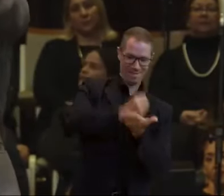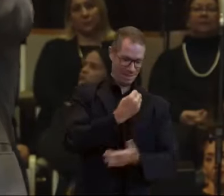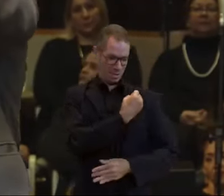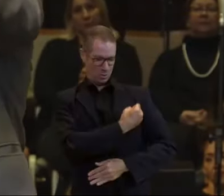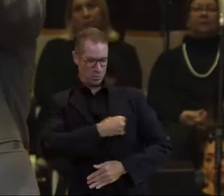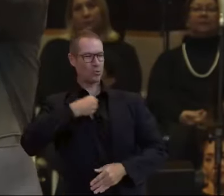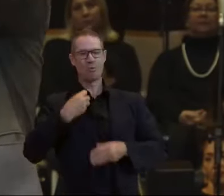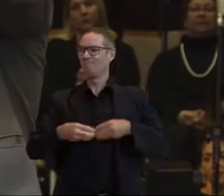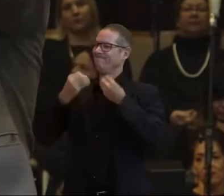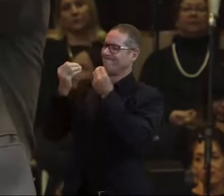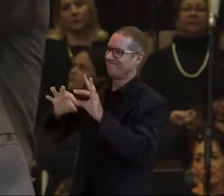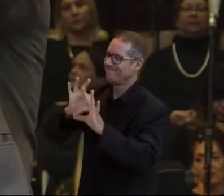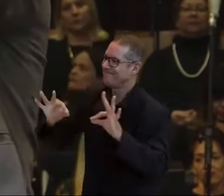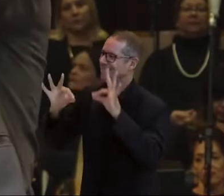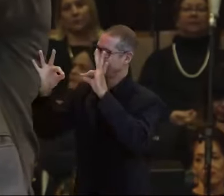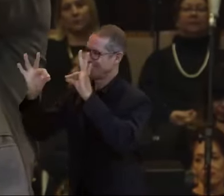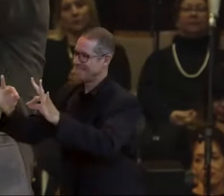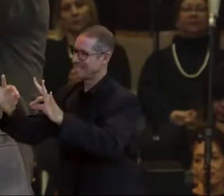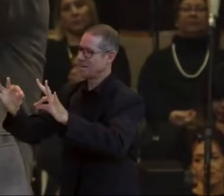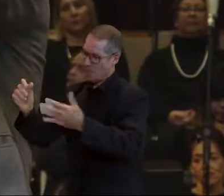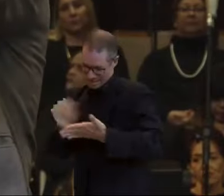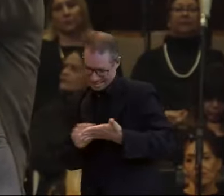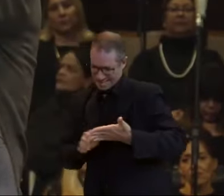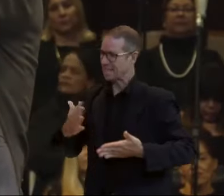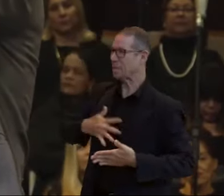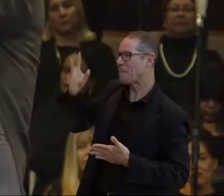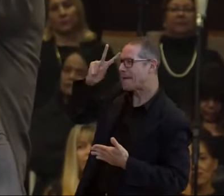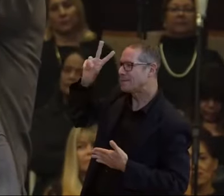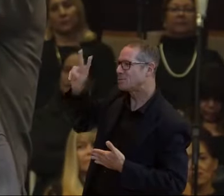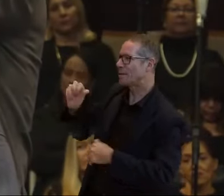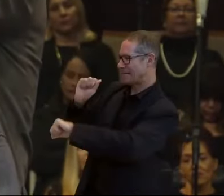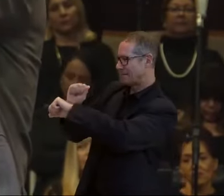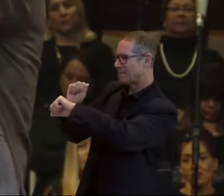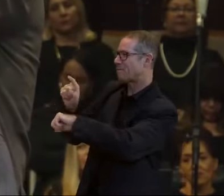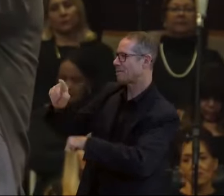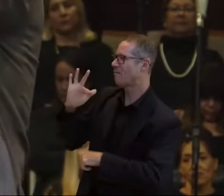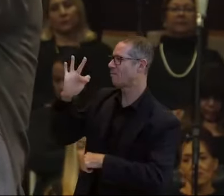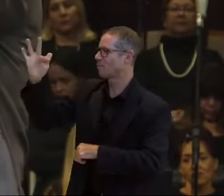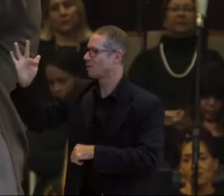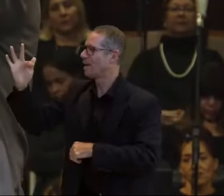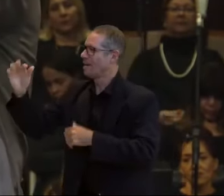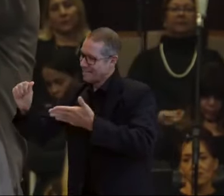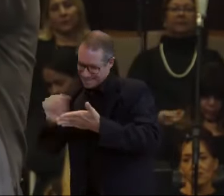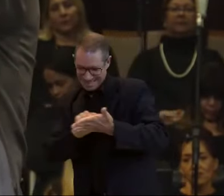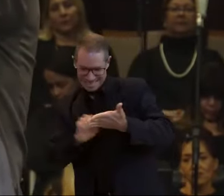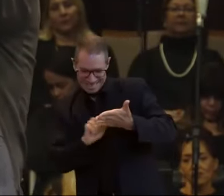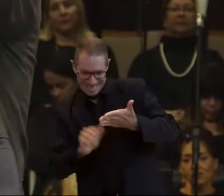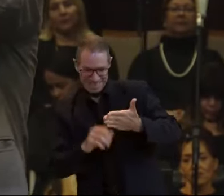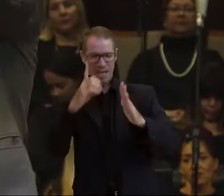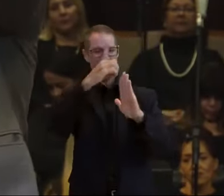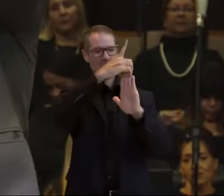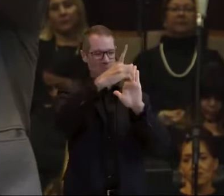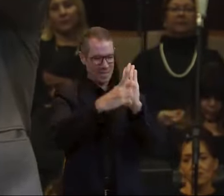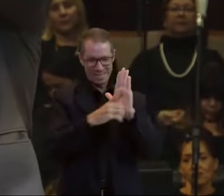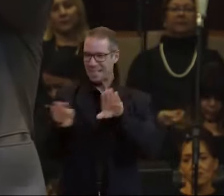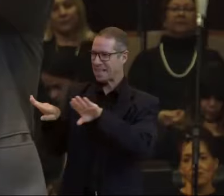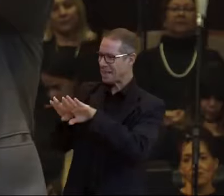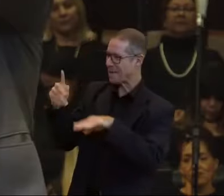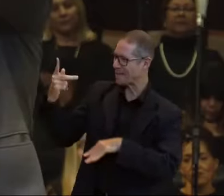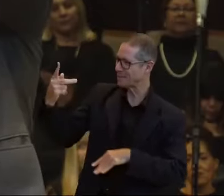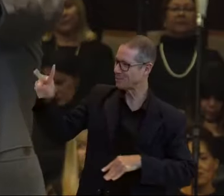dava de presente. Está aqui escrito a minha história, e eu espero que um dia você possa escrever nesse documento também a